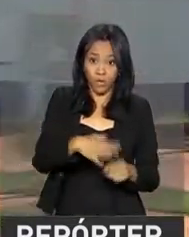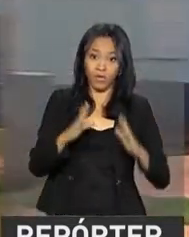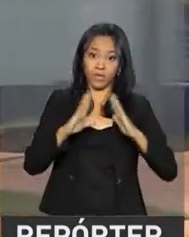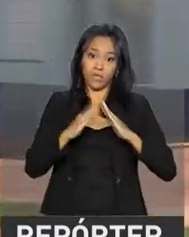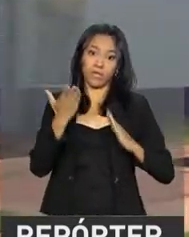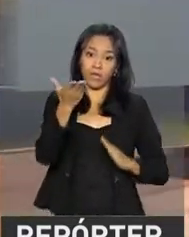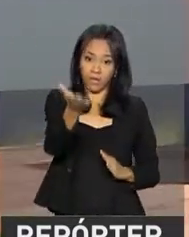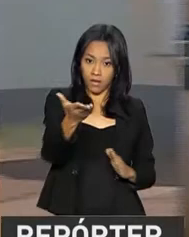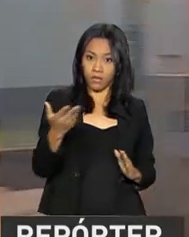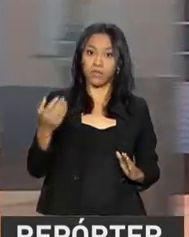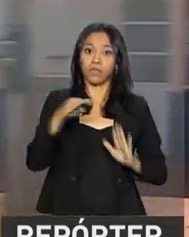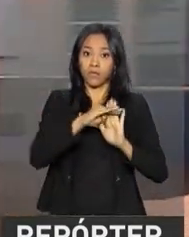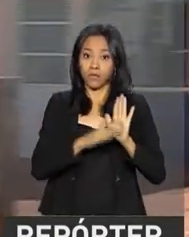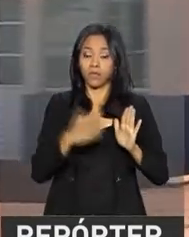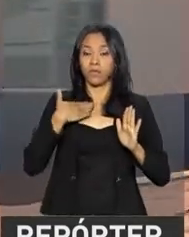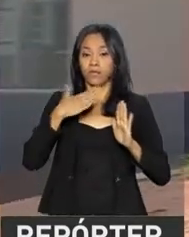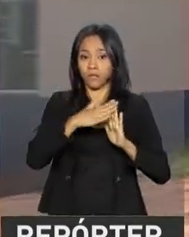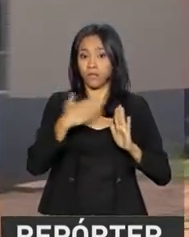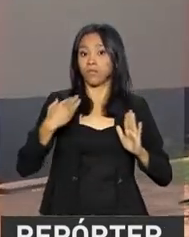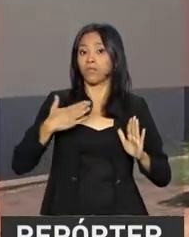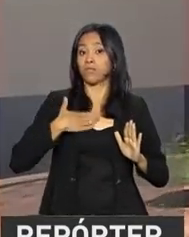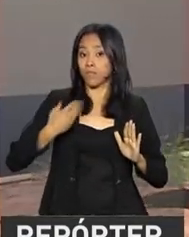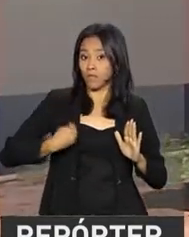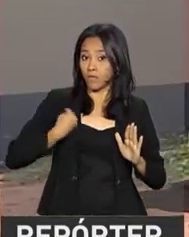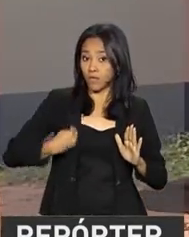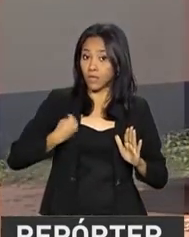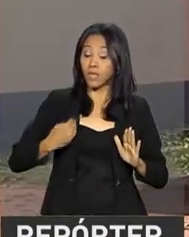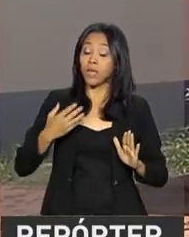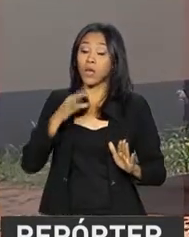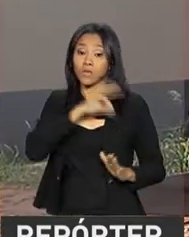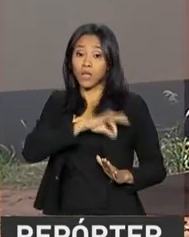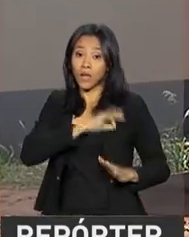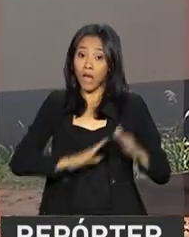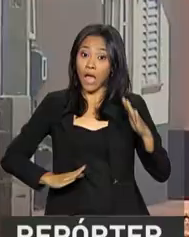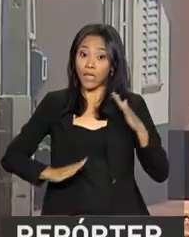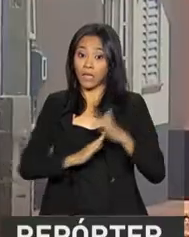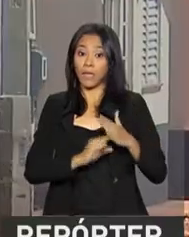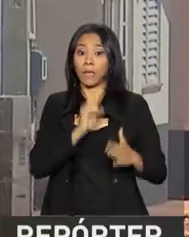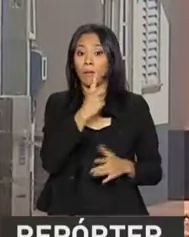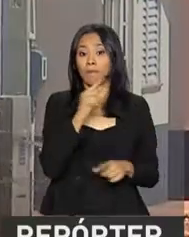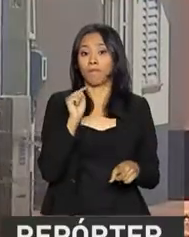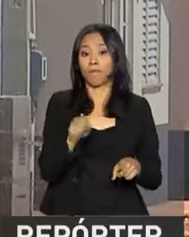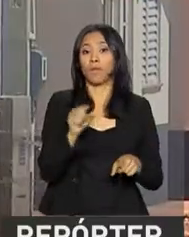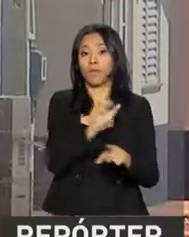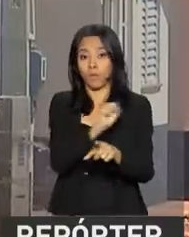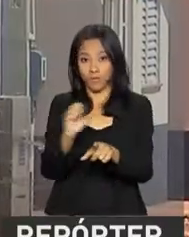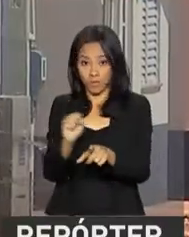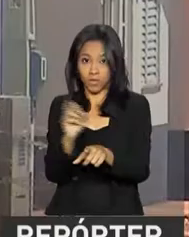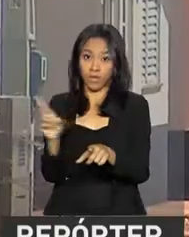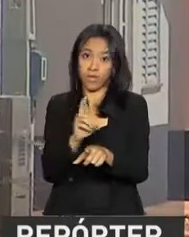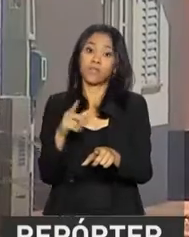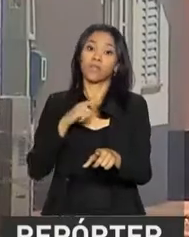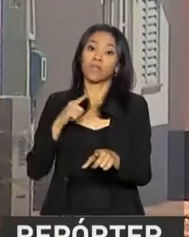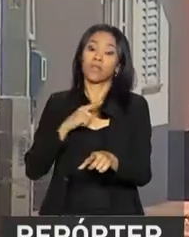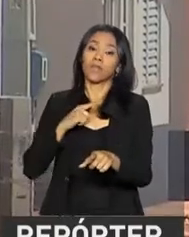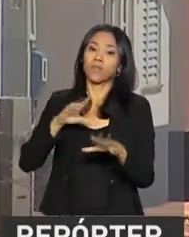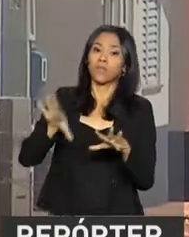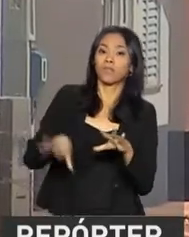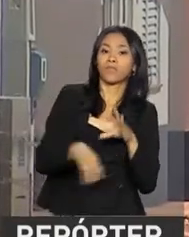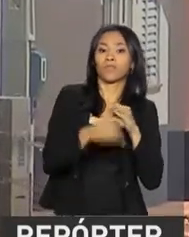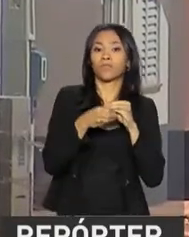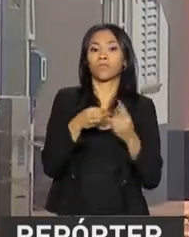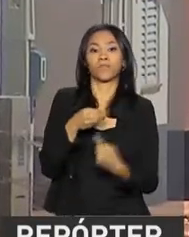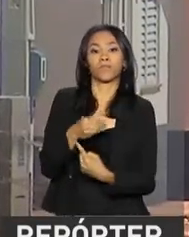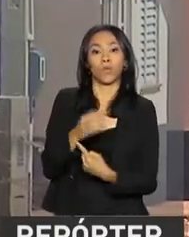programa minha casa minha vida faixa 11 com renda até 1.800 reais e que conta com subsídio do governo de 90%